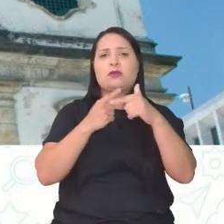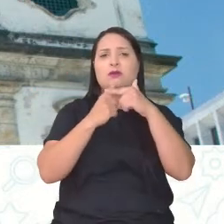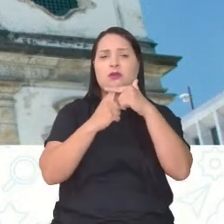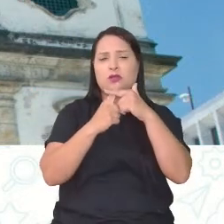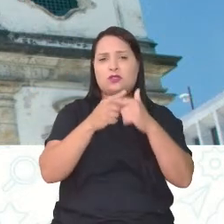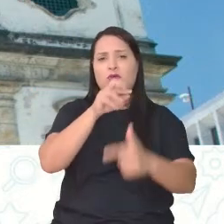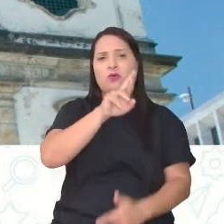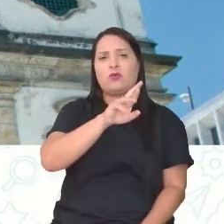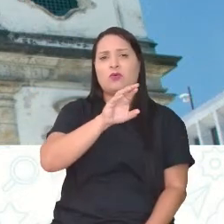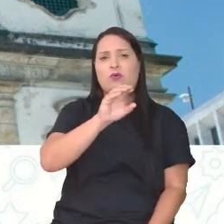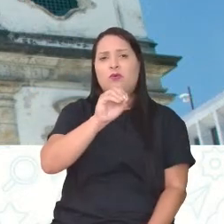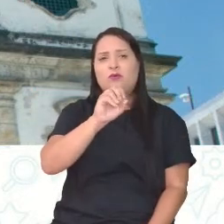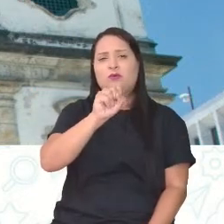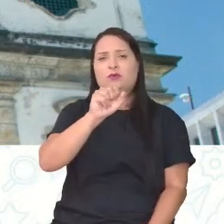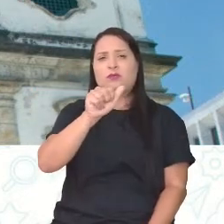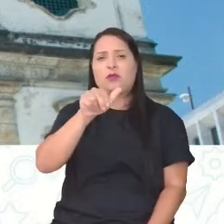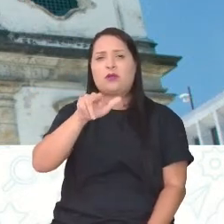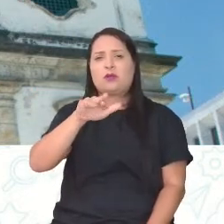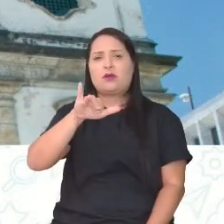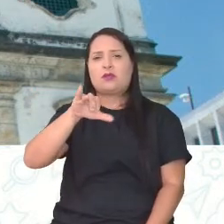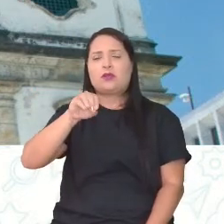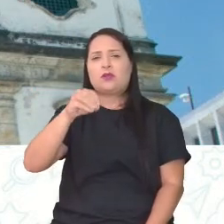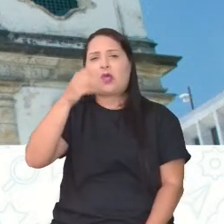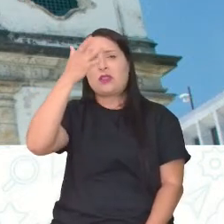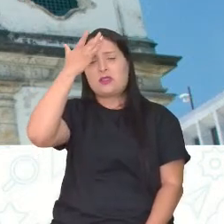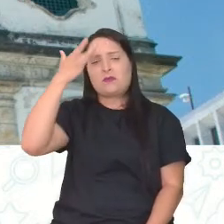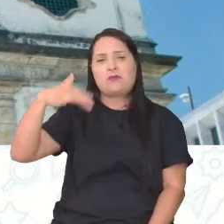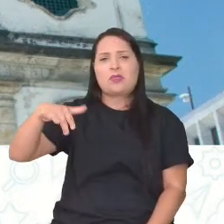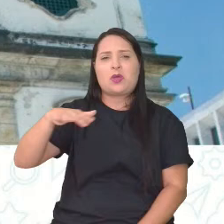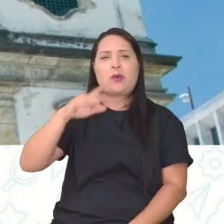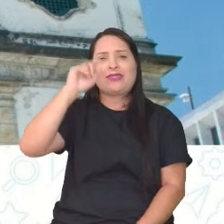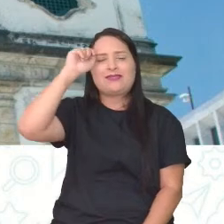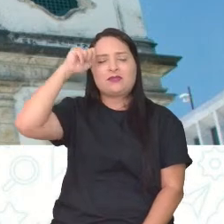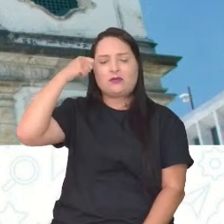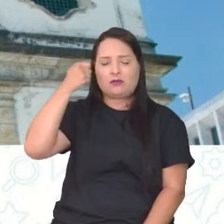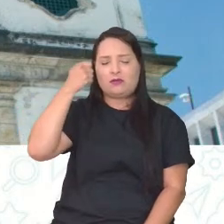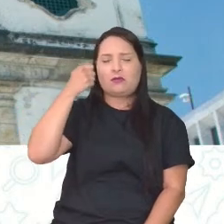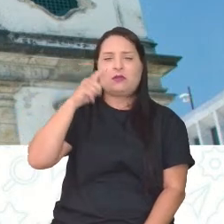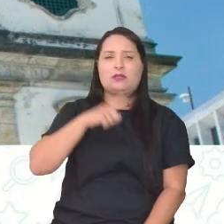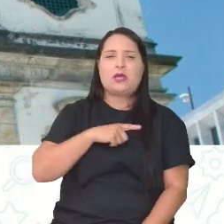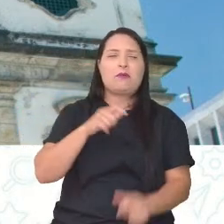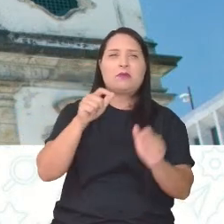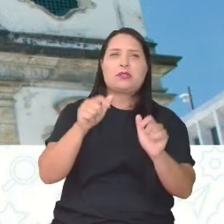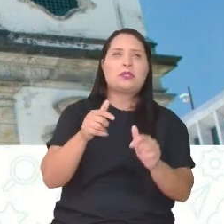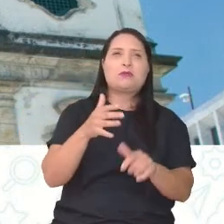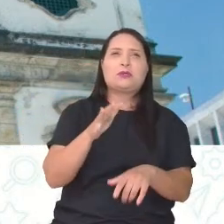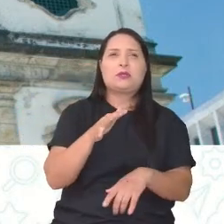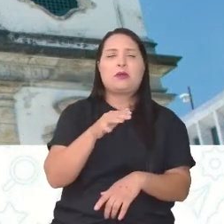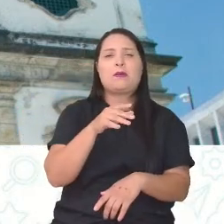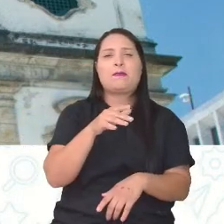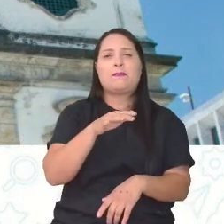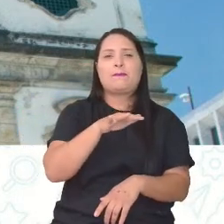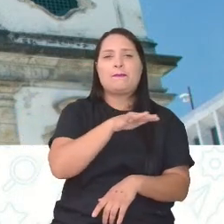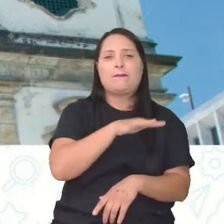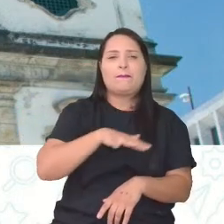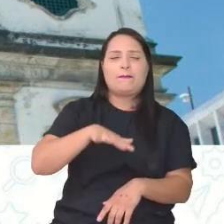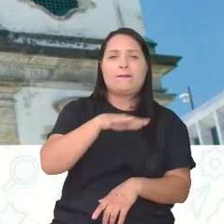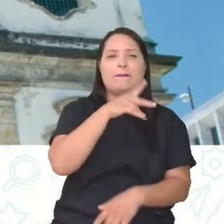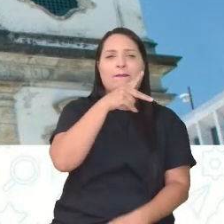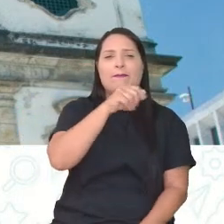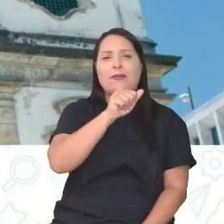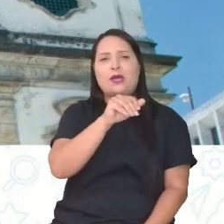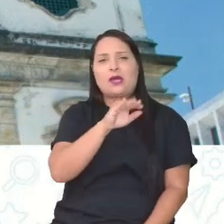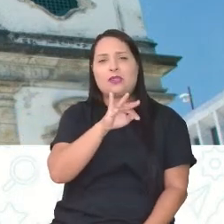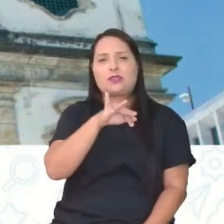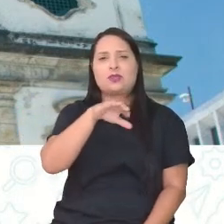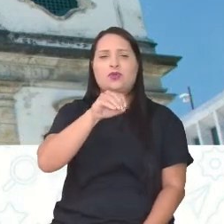que ficam ali mais ou menos não, ela fica localizada ali pelo Pátio do Carmo, certo? E é